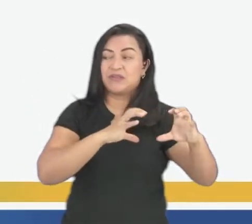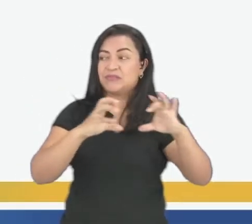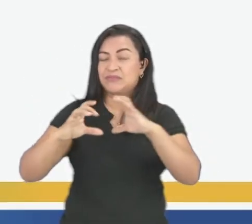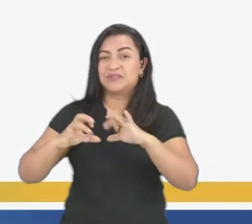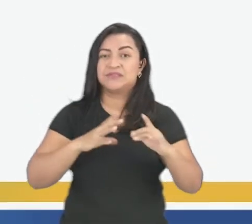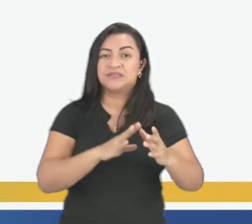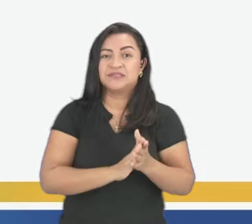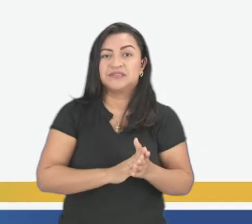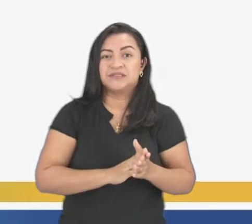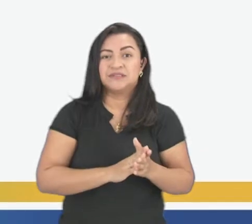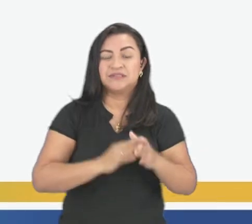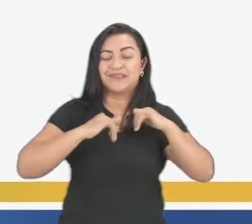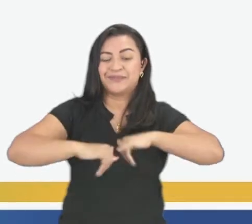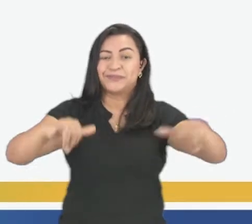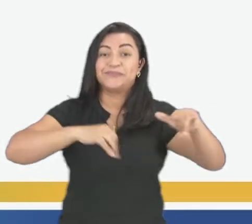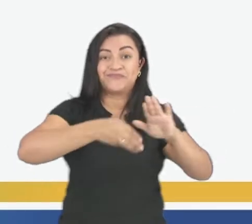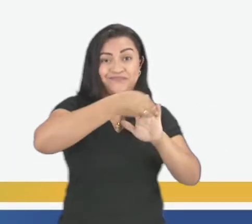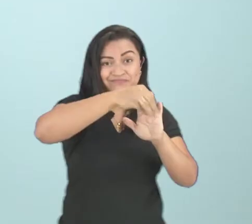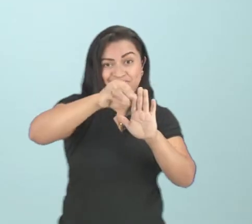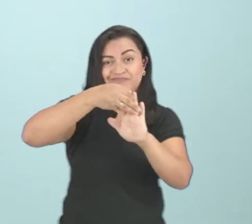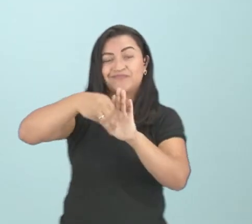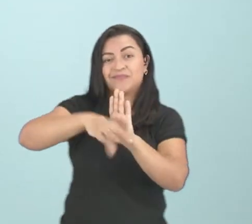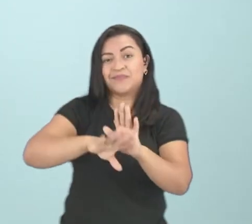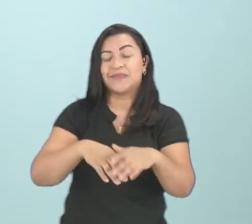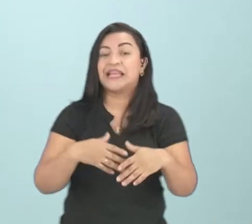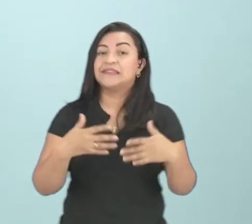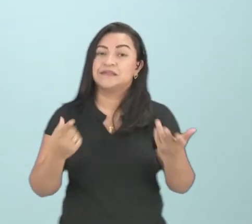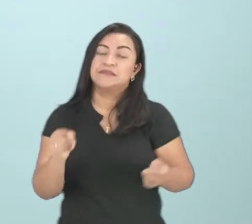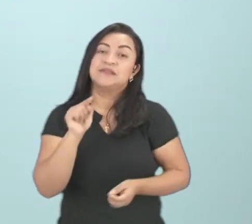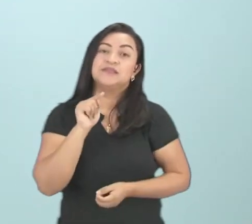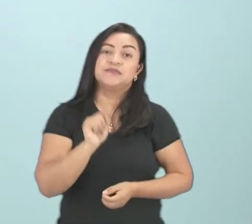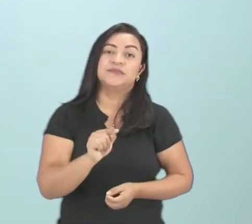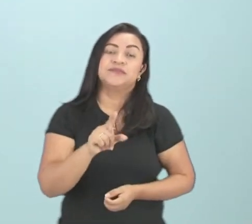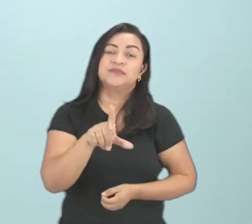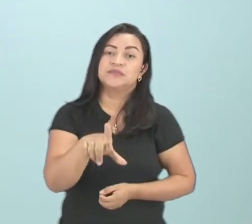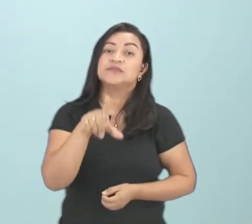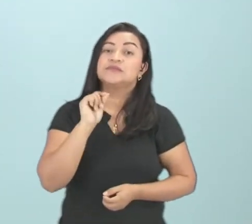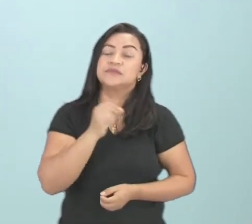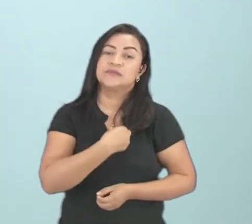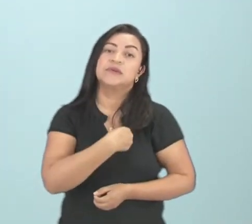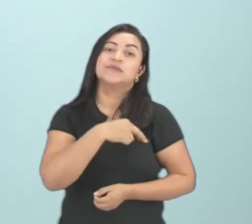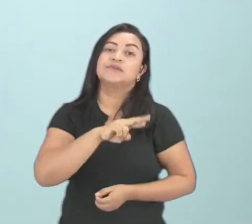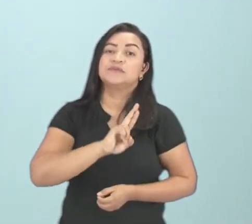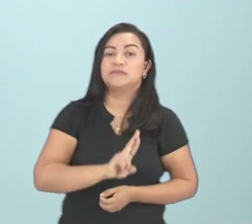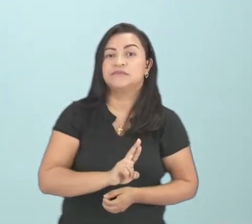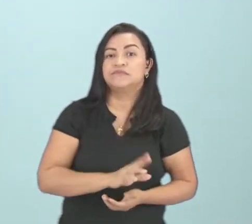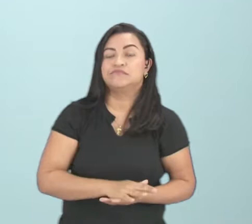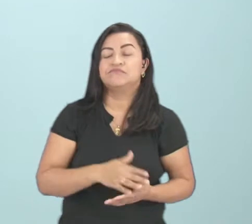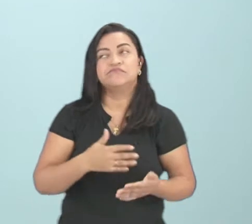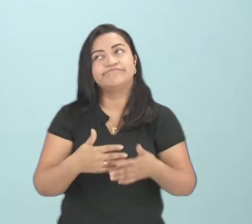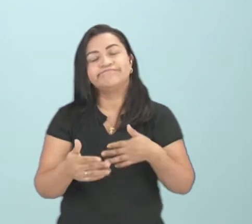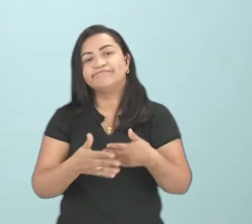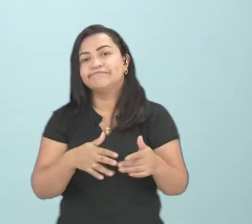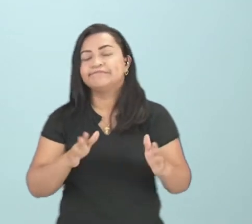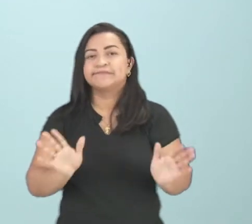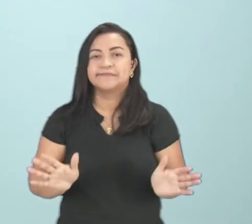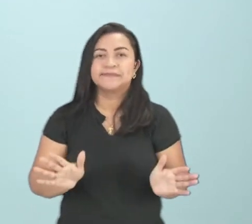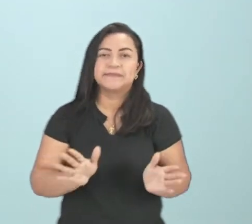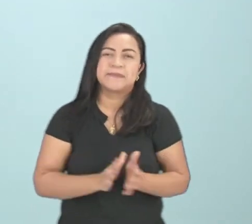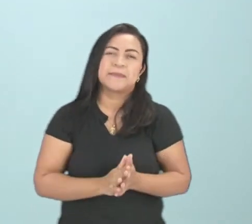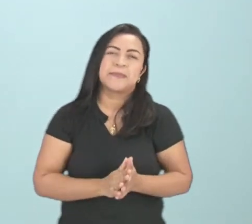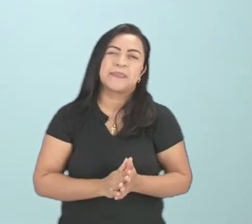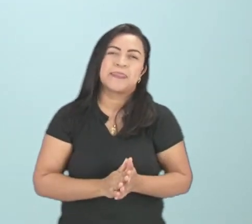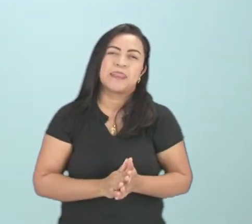pela mídia. Talvez você que tem a sua opção religiosa, seja ela uma